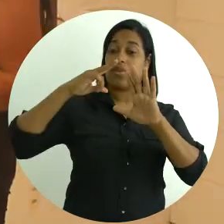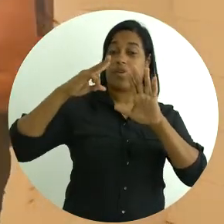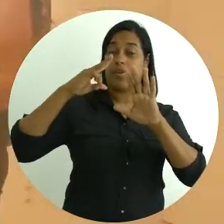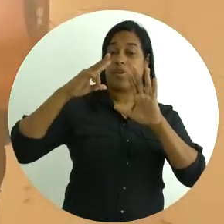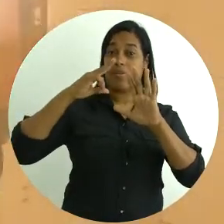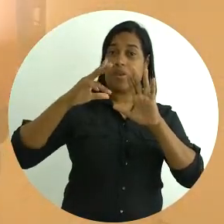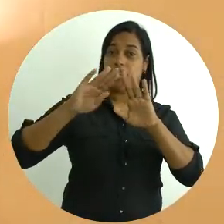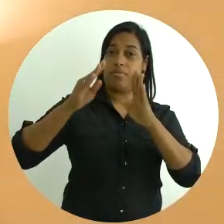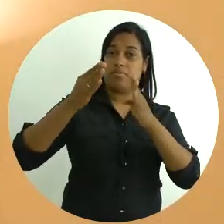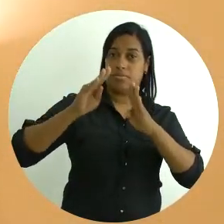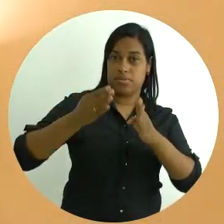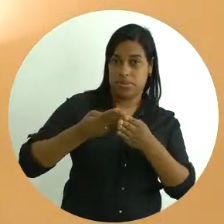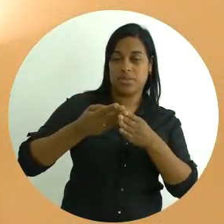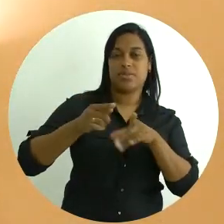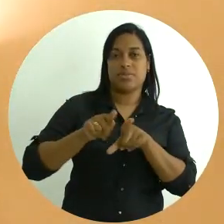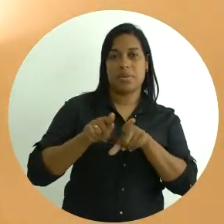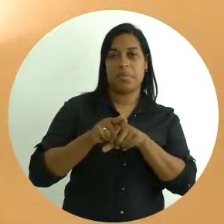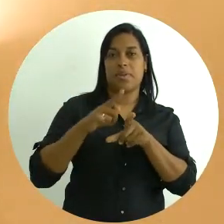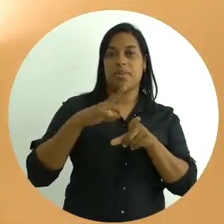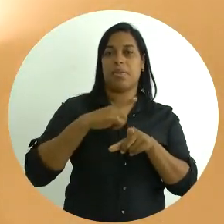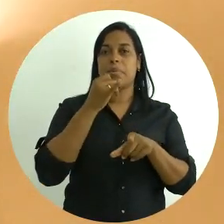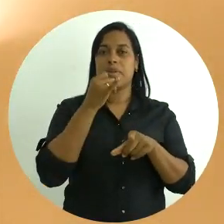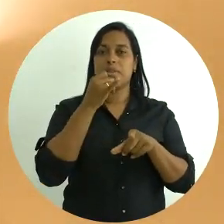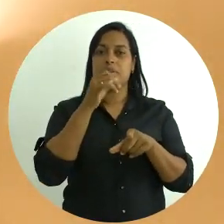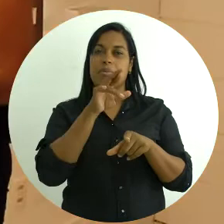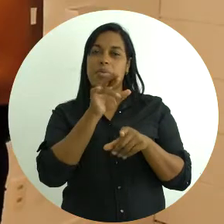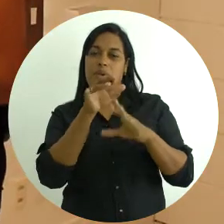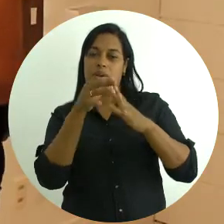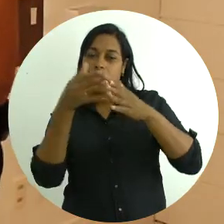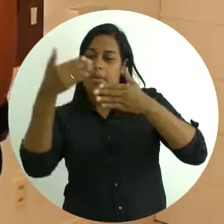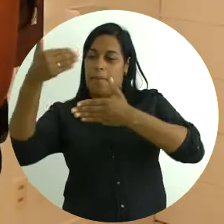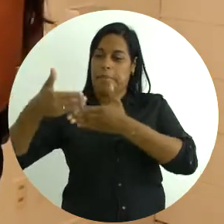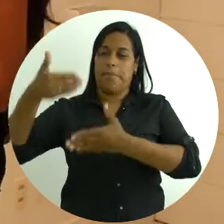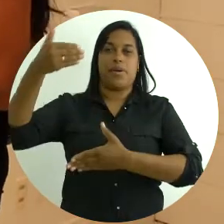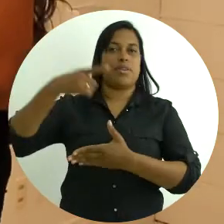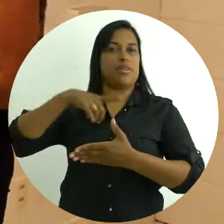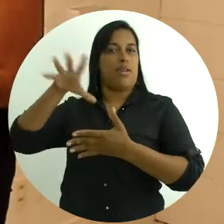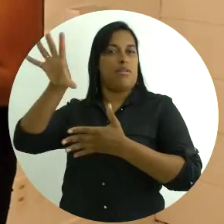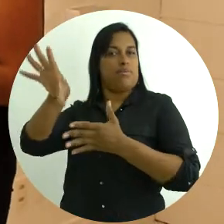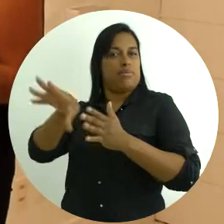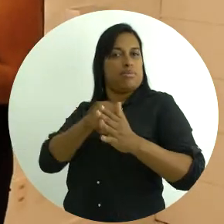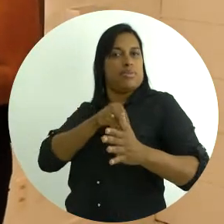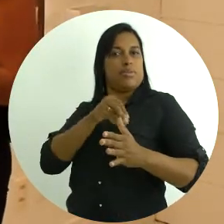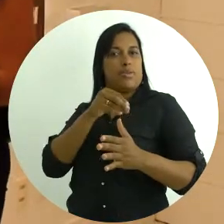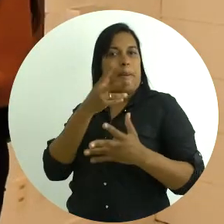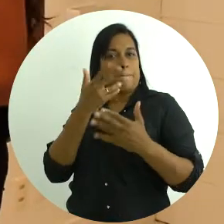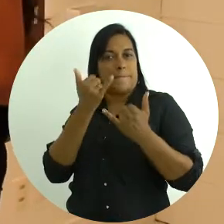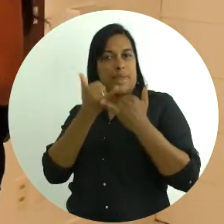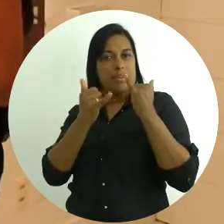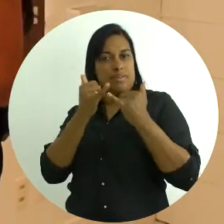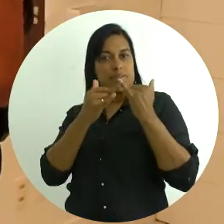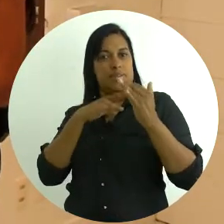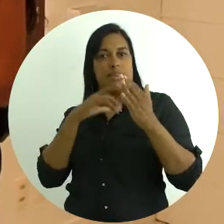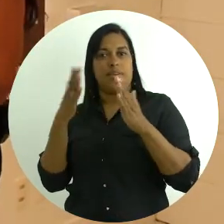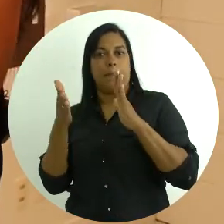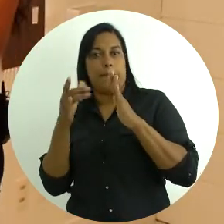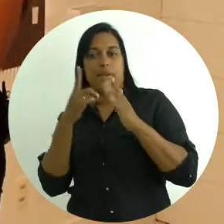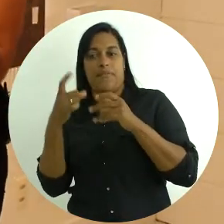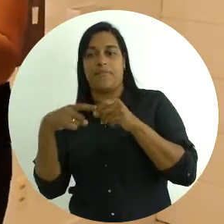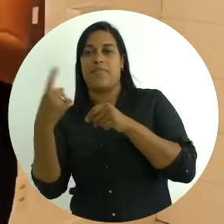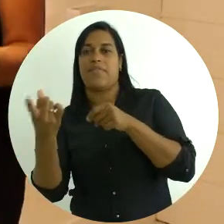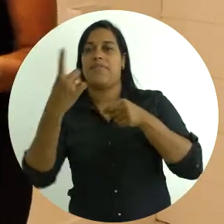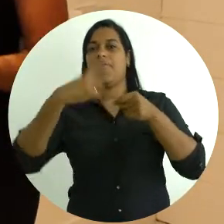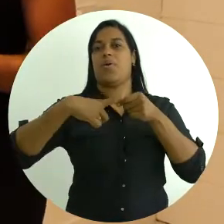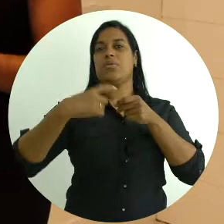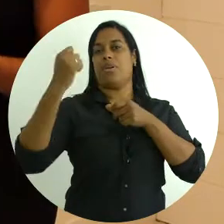está preenchido e a gente tem como se fosse um rasgo na parede, né? Que você parece que puxou da parede, então ela causa esse rebatimento de